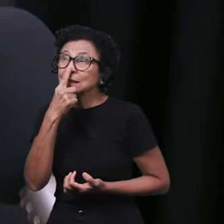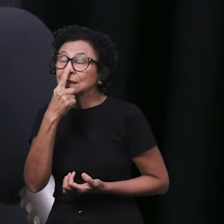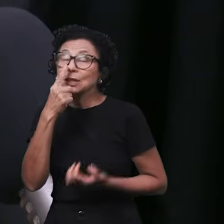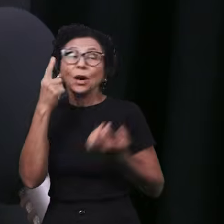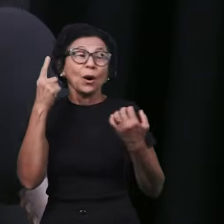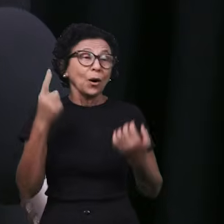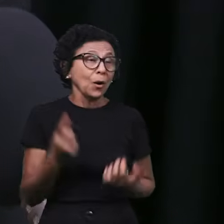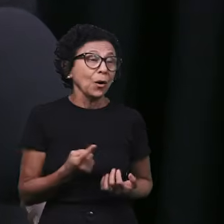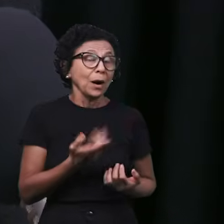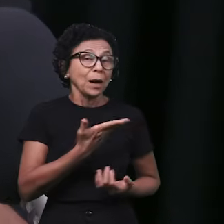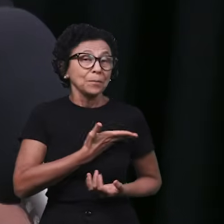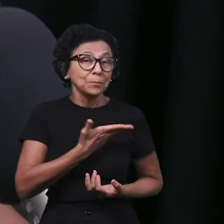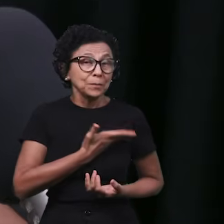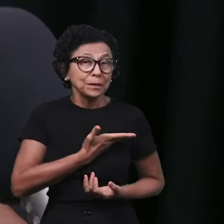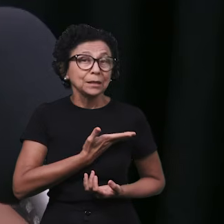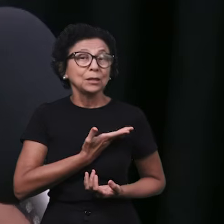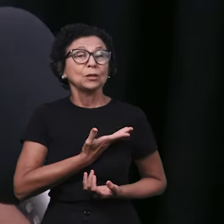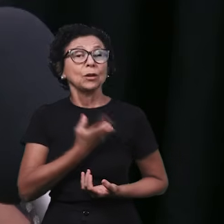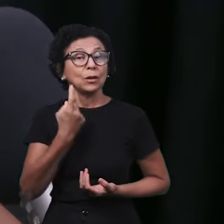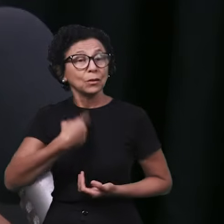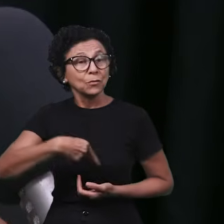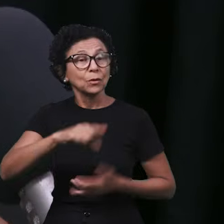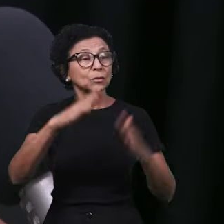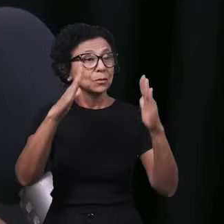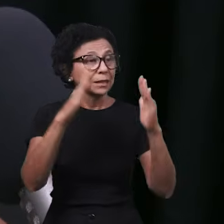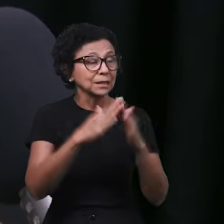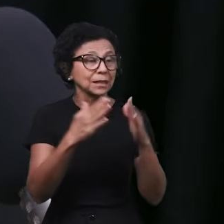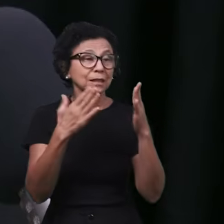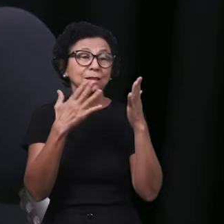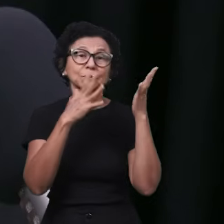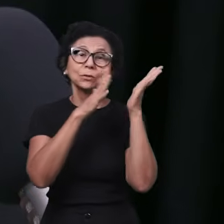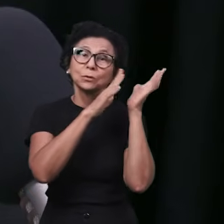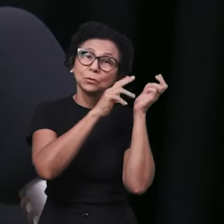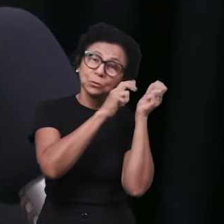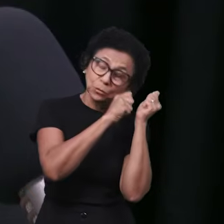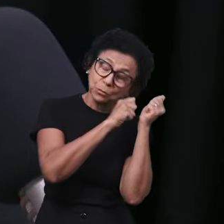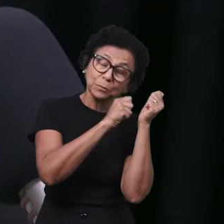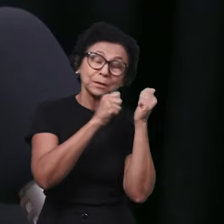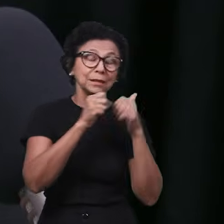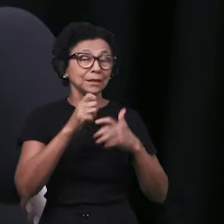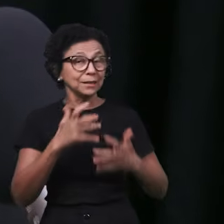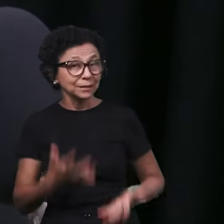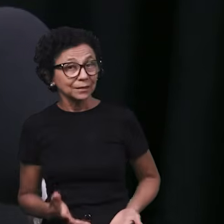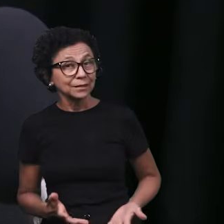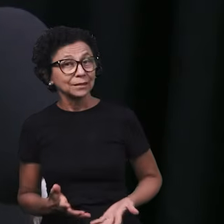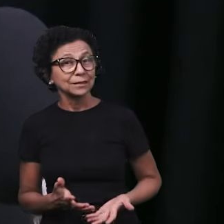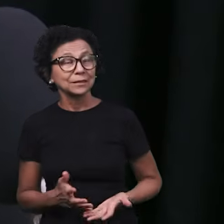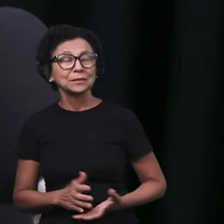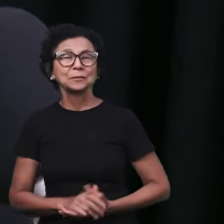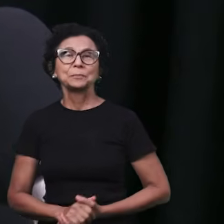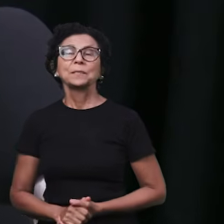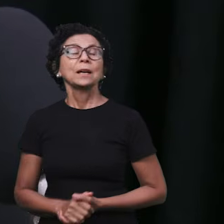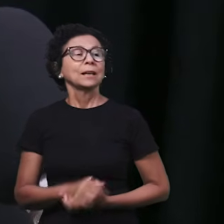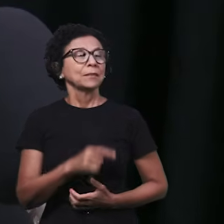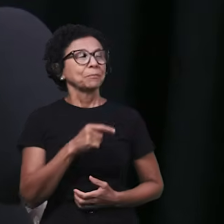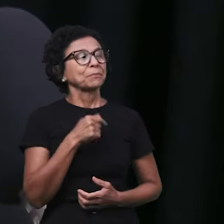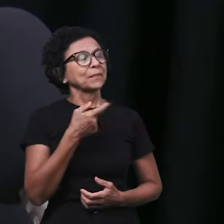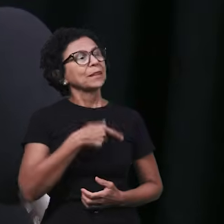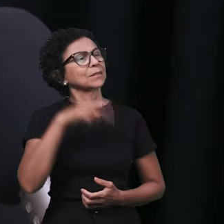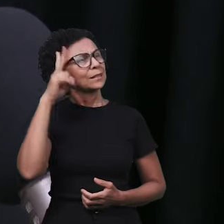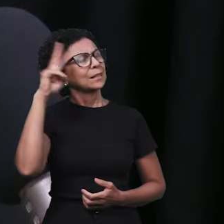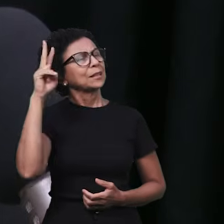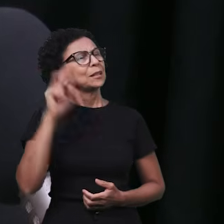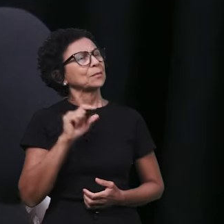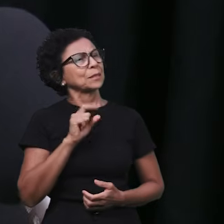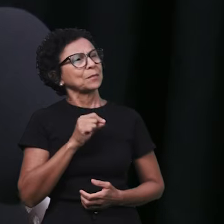casa. Vamos dormir lá. Então, esse aqui é muito assim, não, a gente é íntimo. Sabe o que me lembra? Um pai e um filho. É